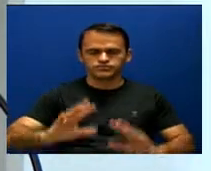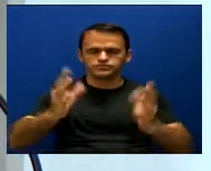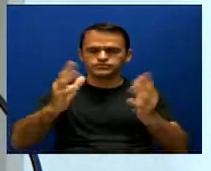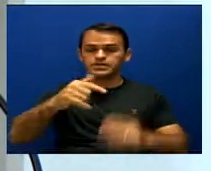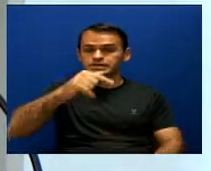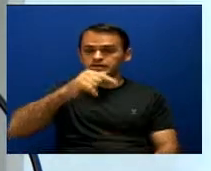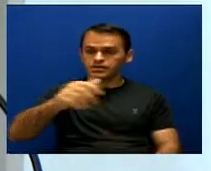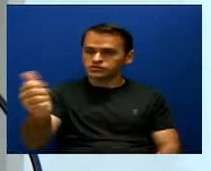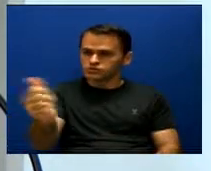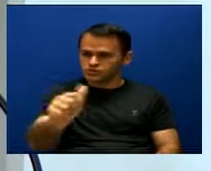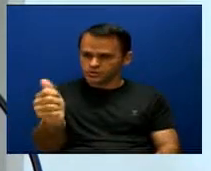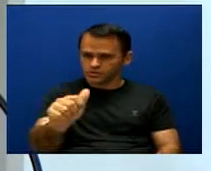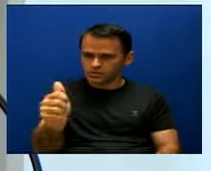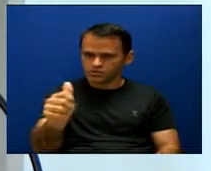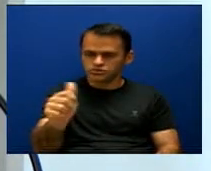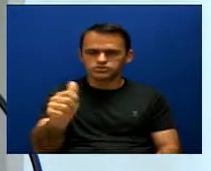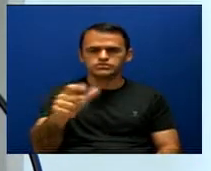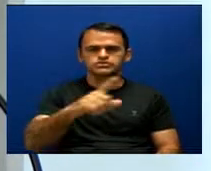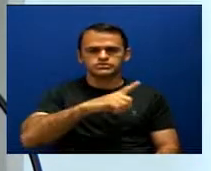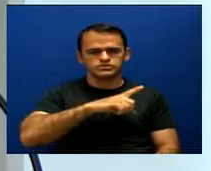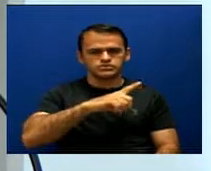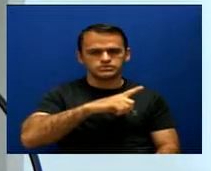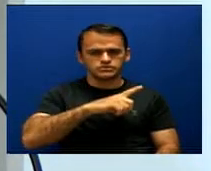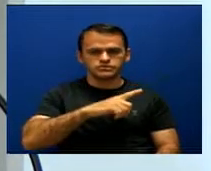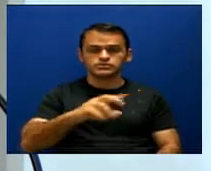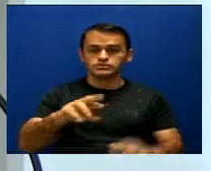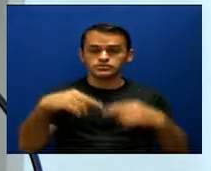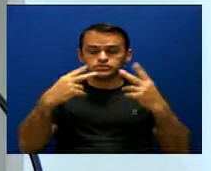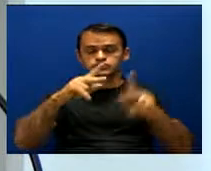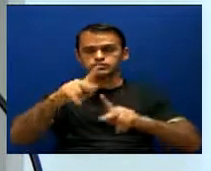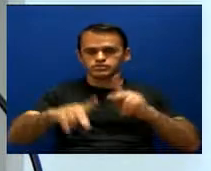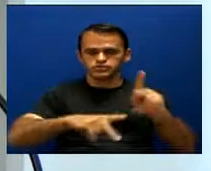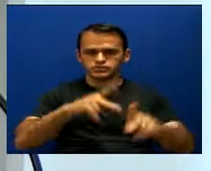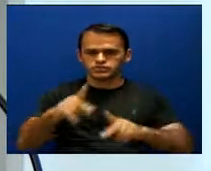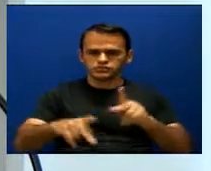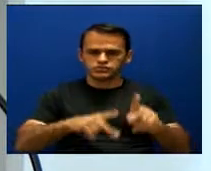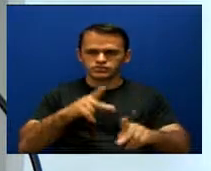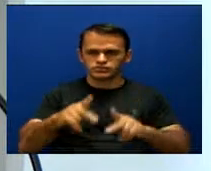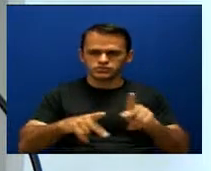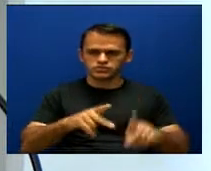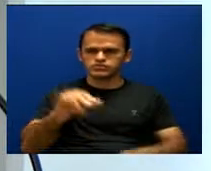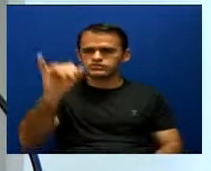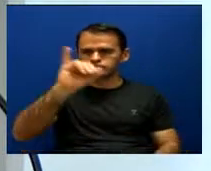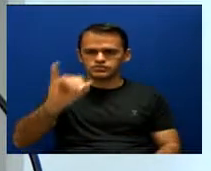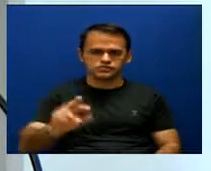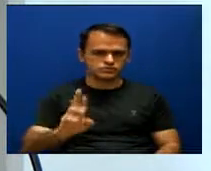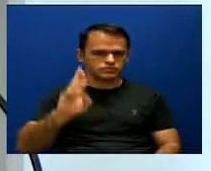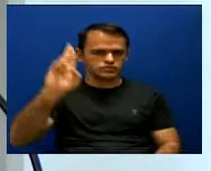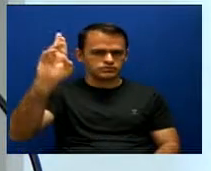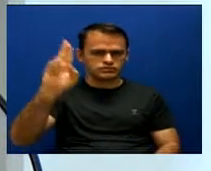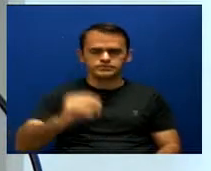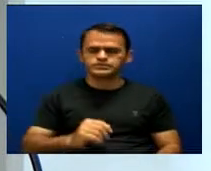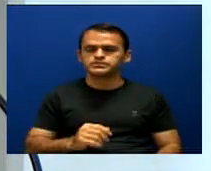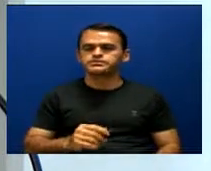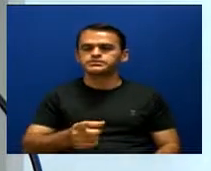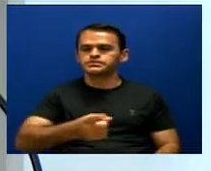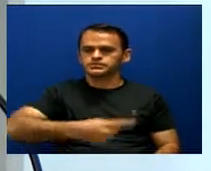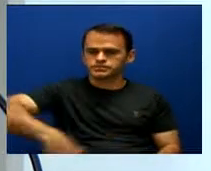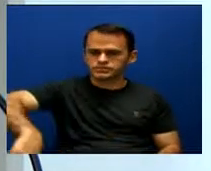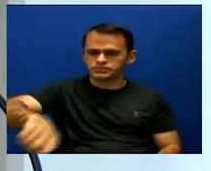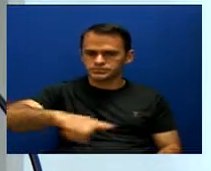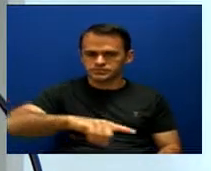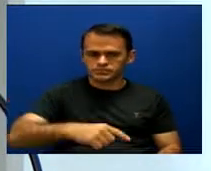Dia 7/11, teremos uma audiência pública com o acolhimento da vereadora Yara, onde nós